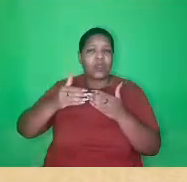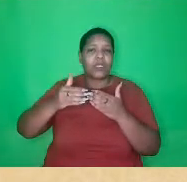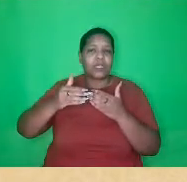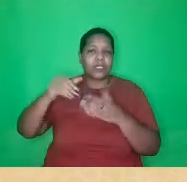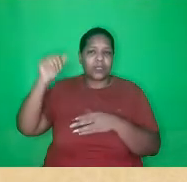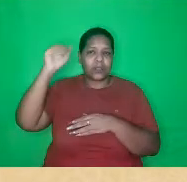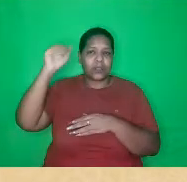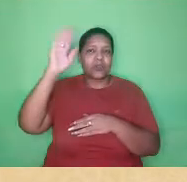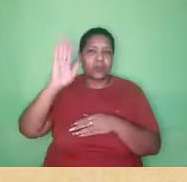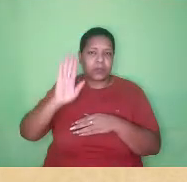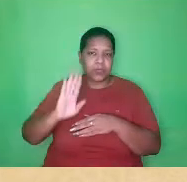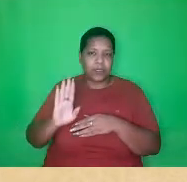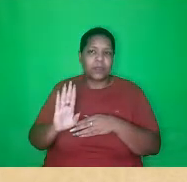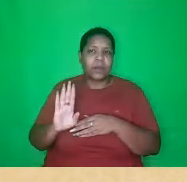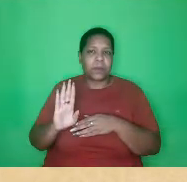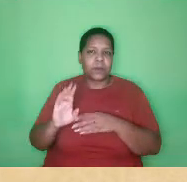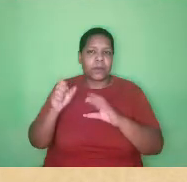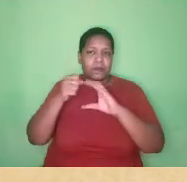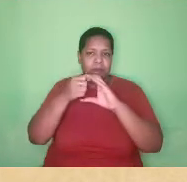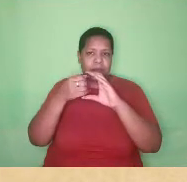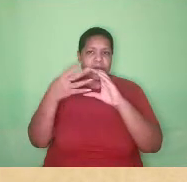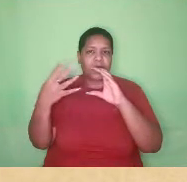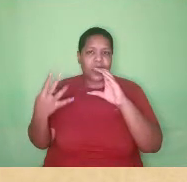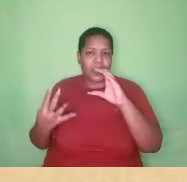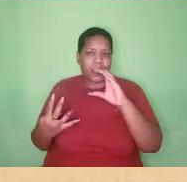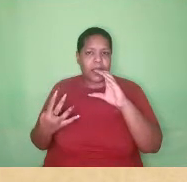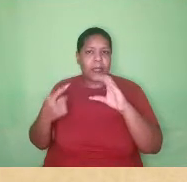característica. Você pensar